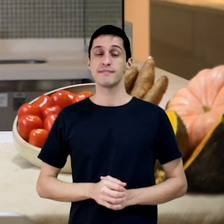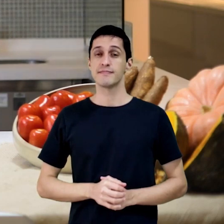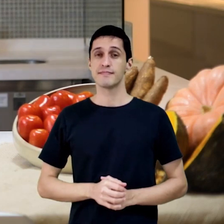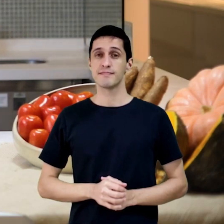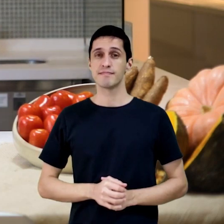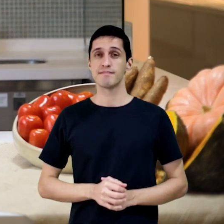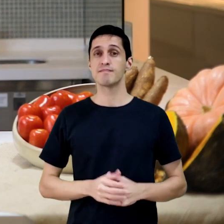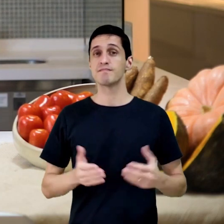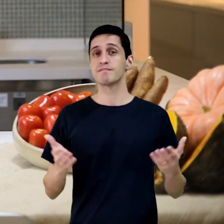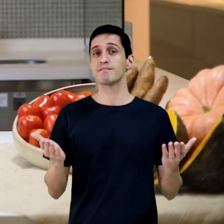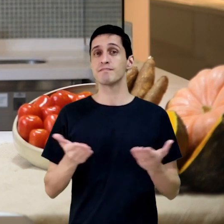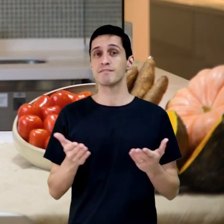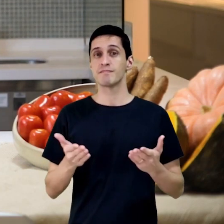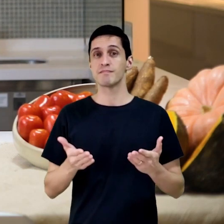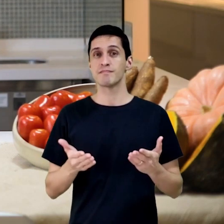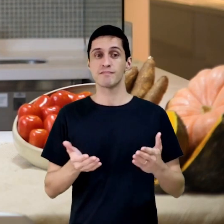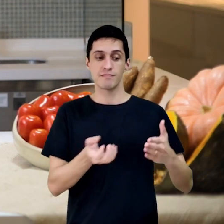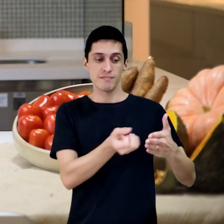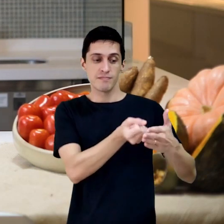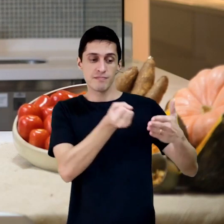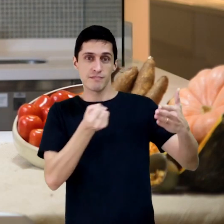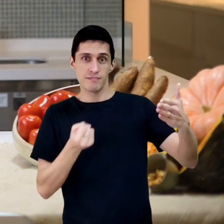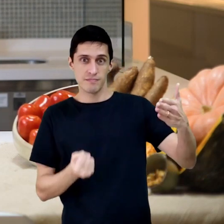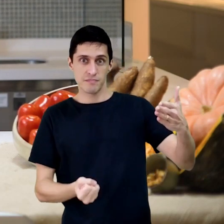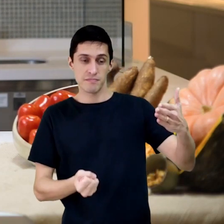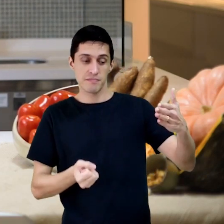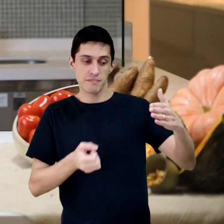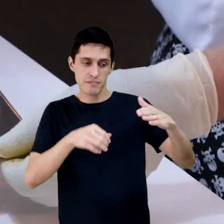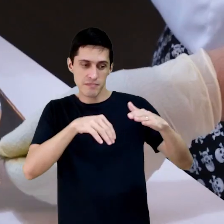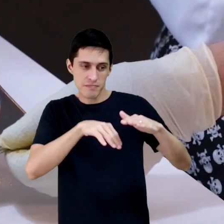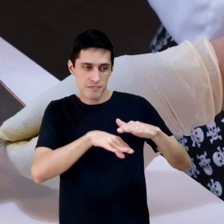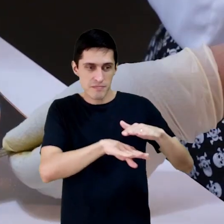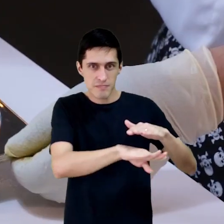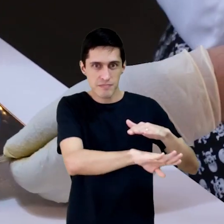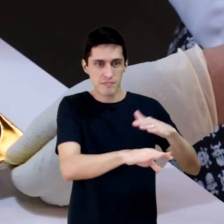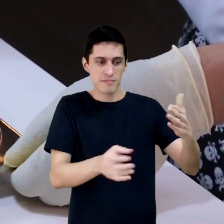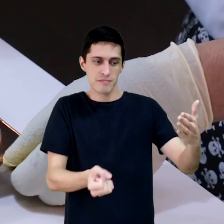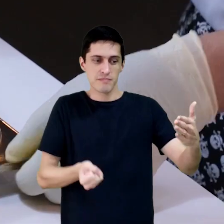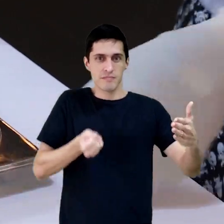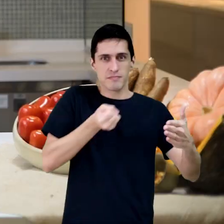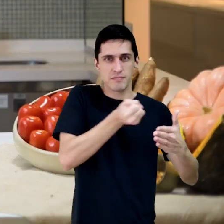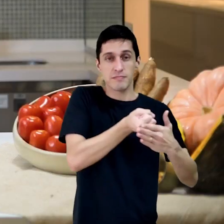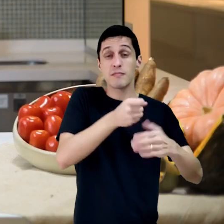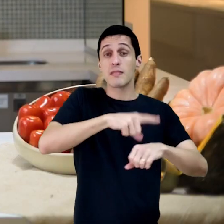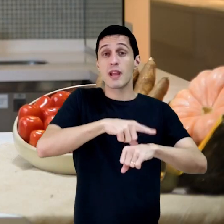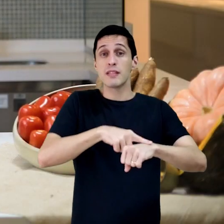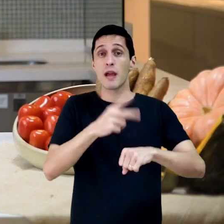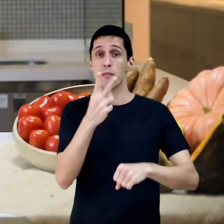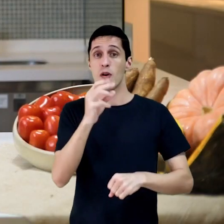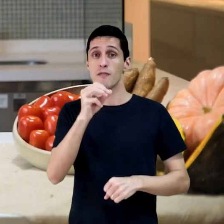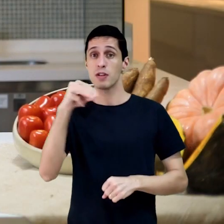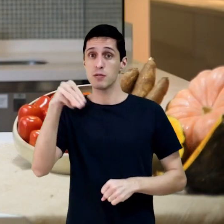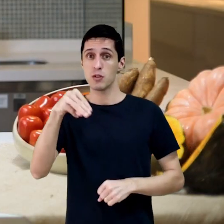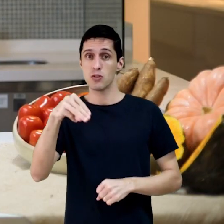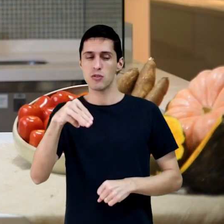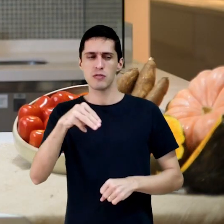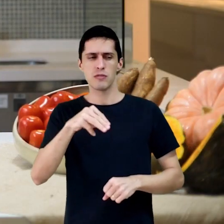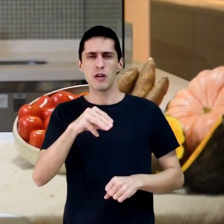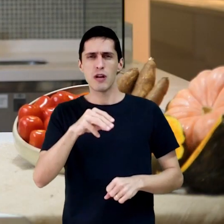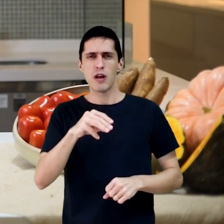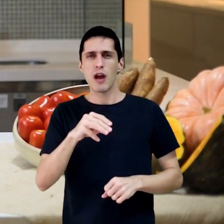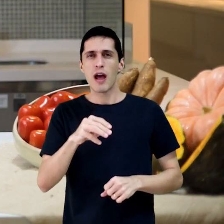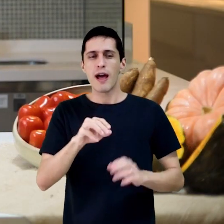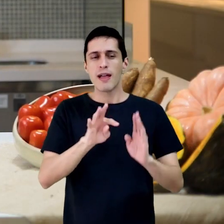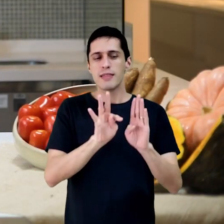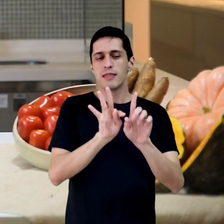E aí nós vamos levar o forno durante 20 minutos a 180 graus. Bom, antes da